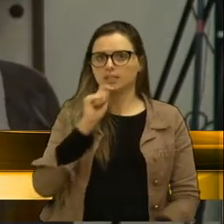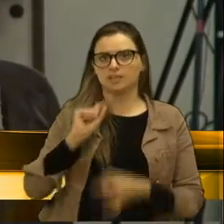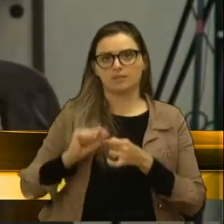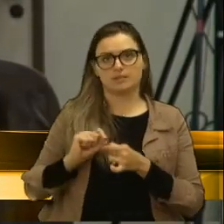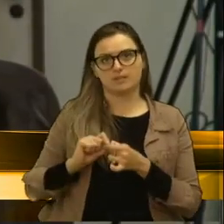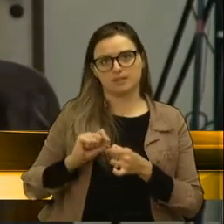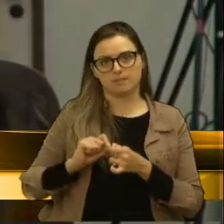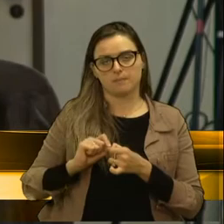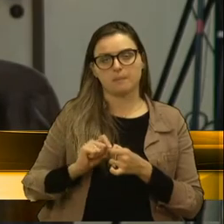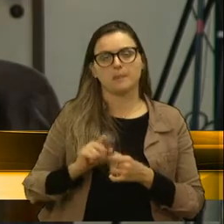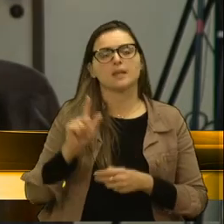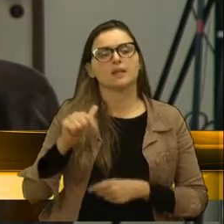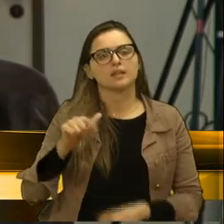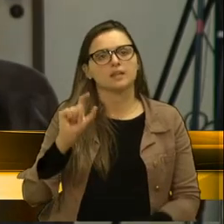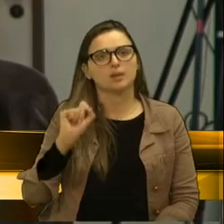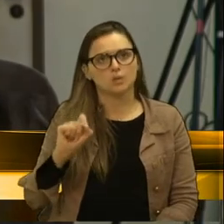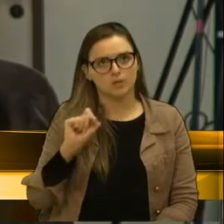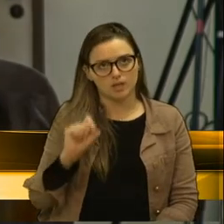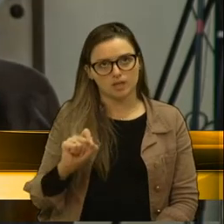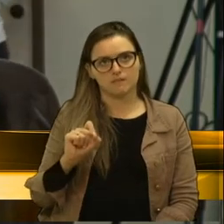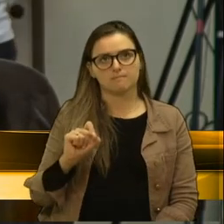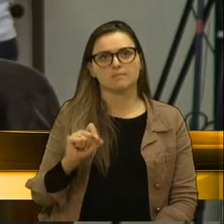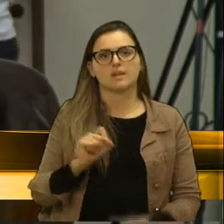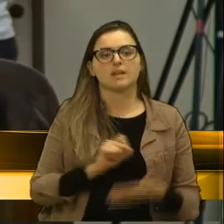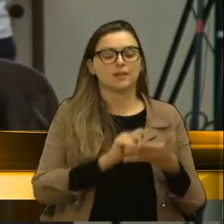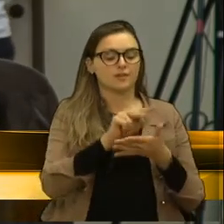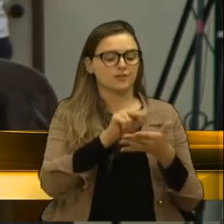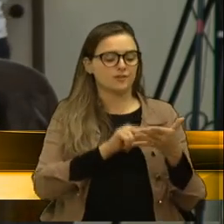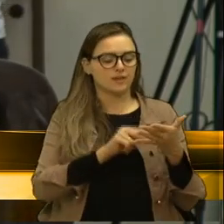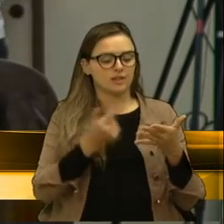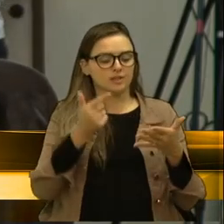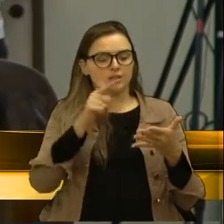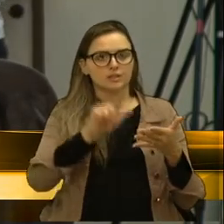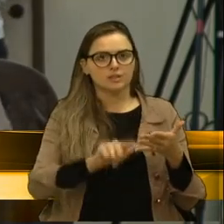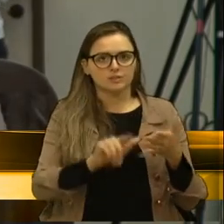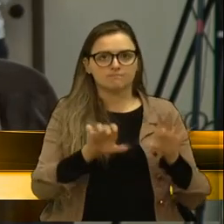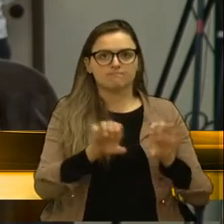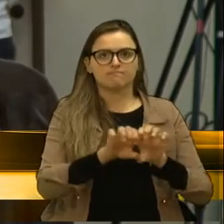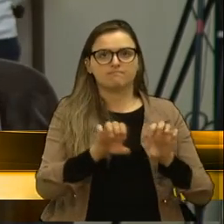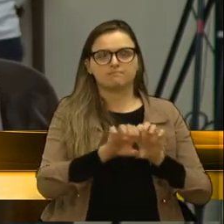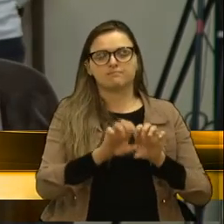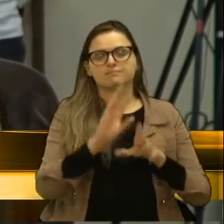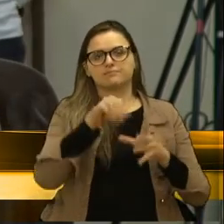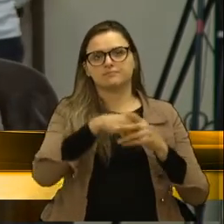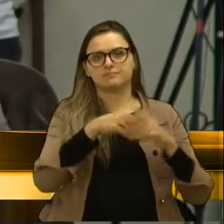é exatamente revisar a estrutura organizacional.